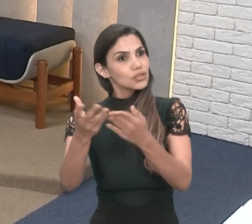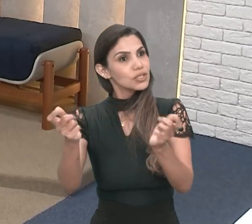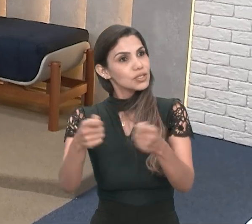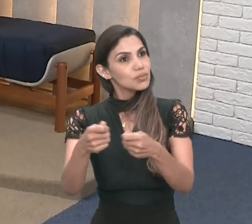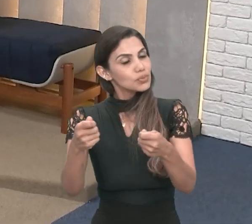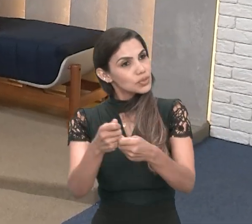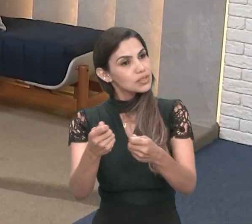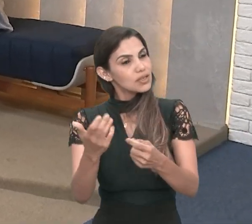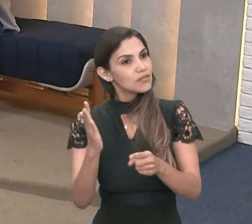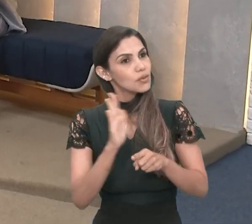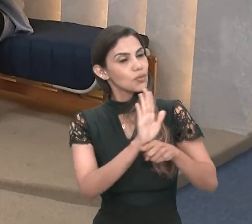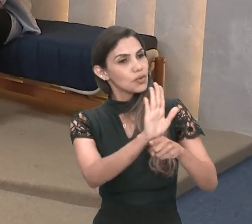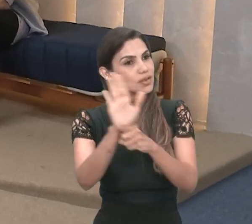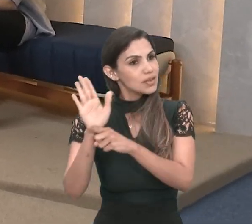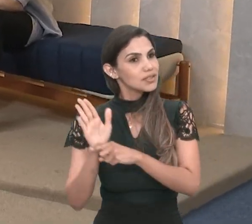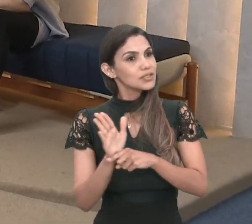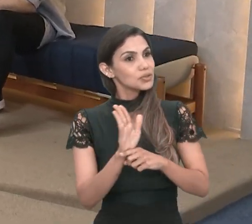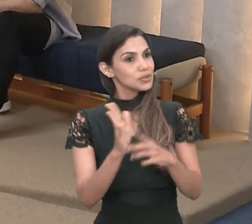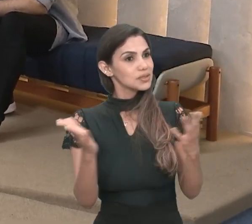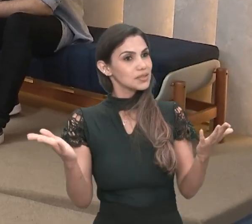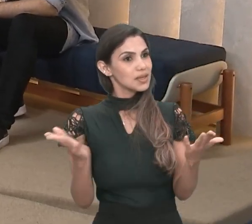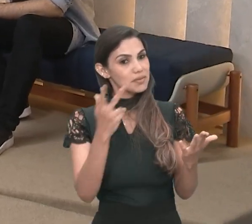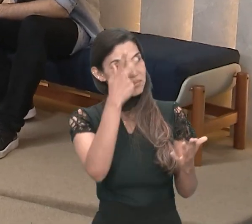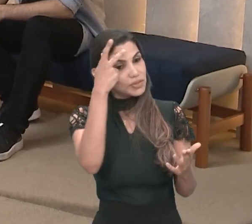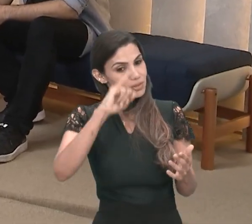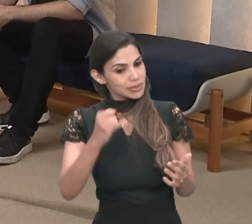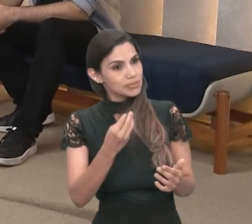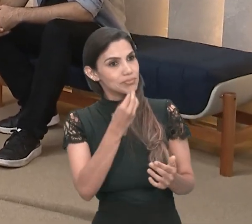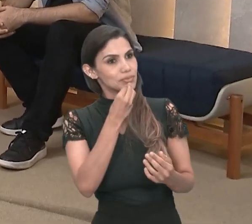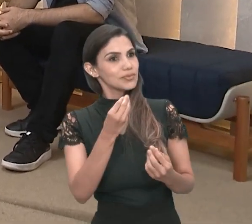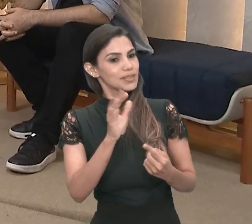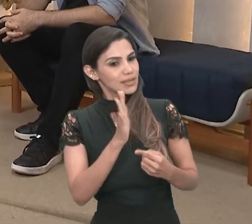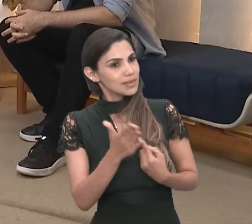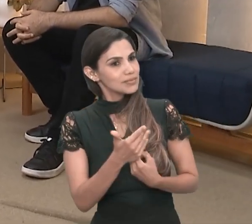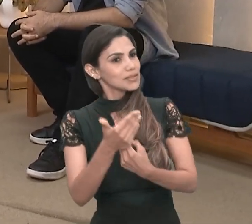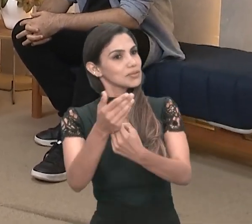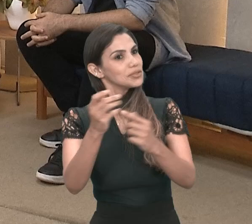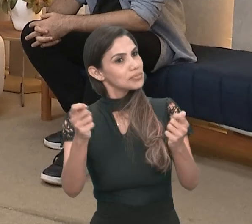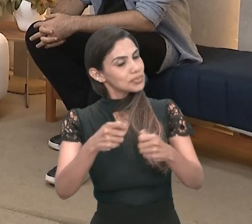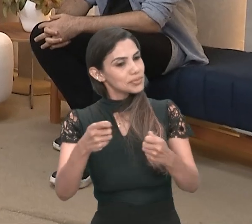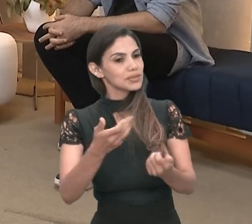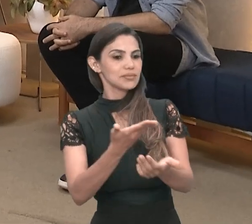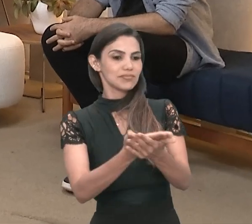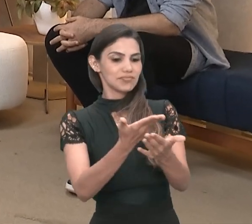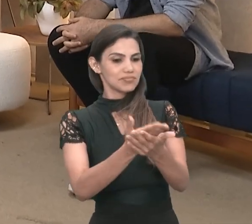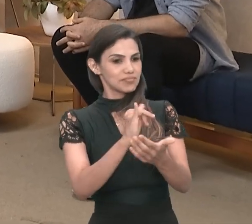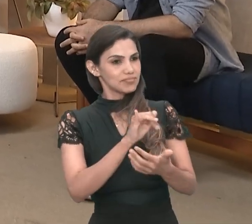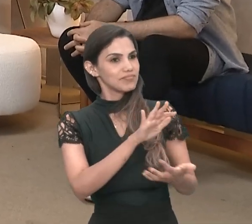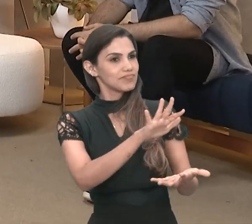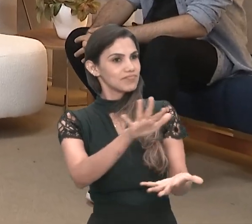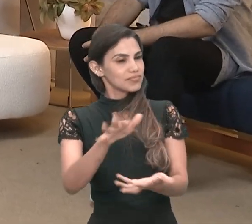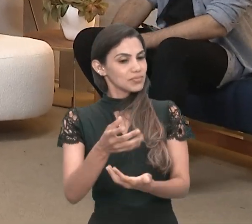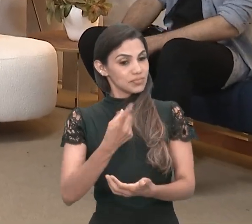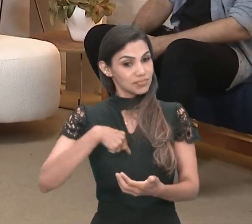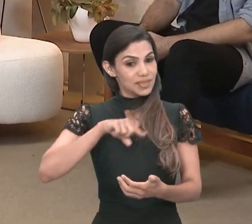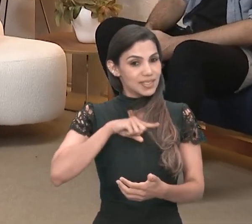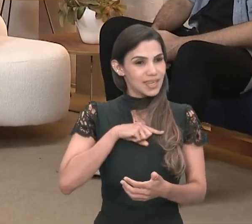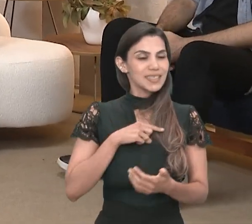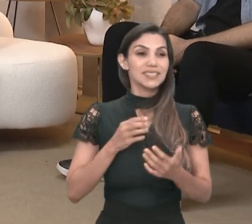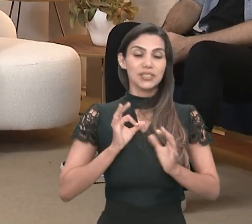usadas adequadamente, para permitir isso, né? E aí a nossa participação nesse